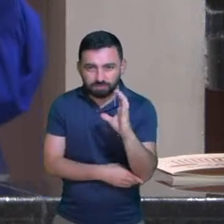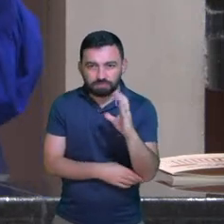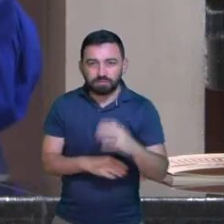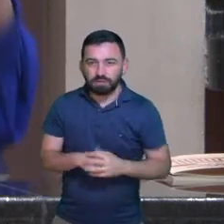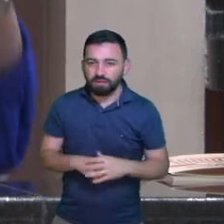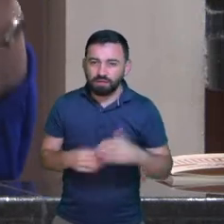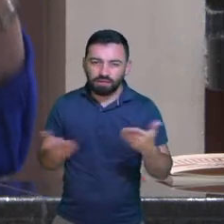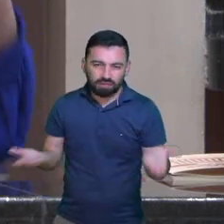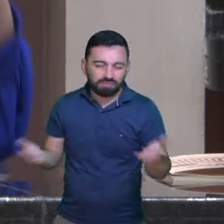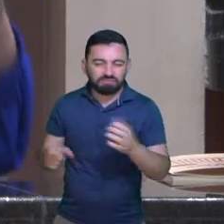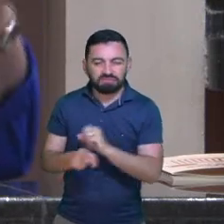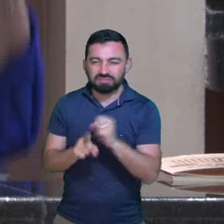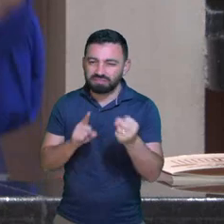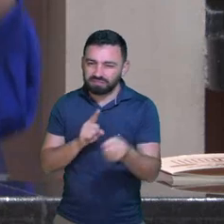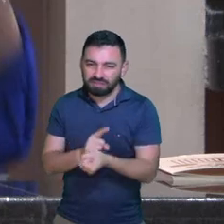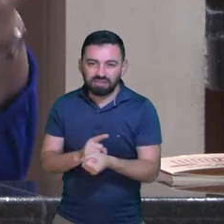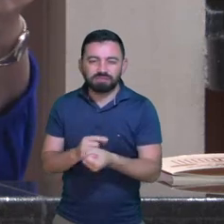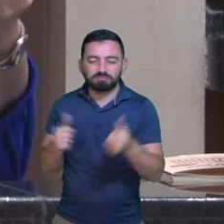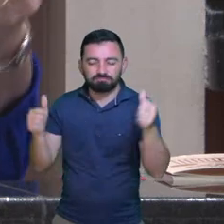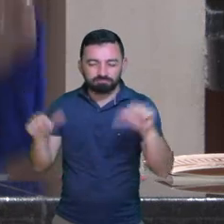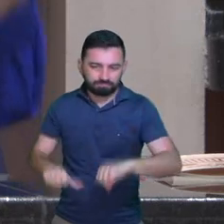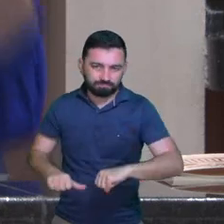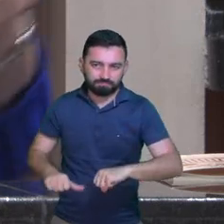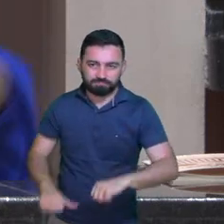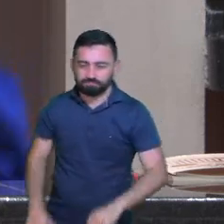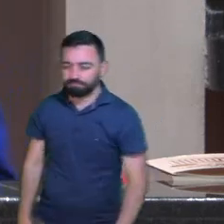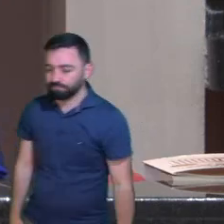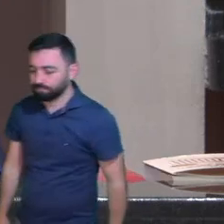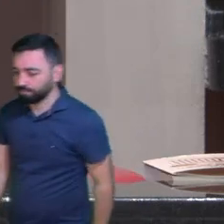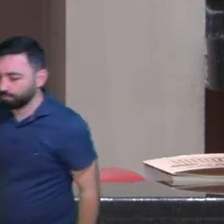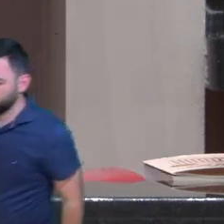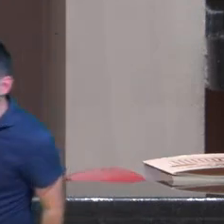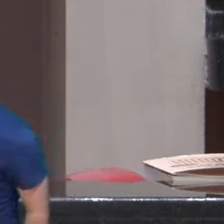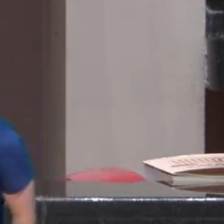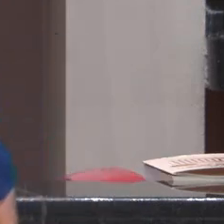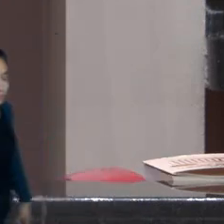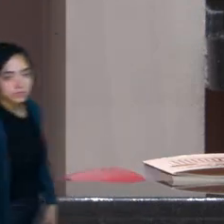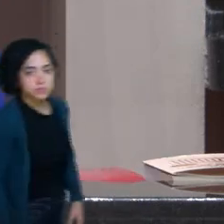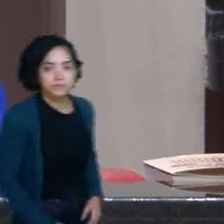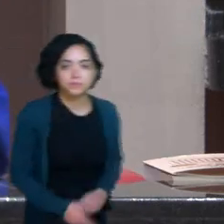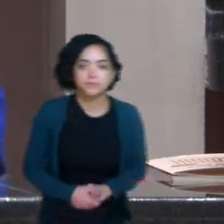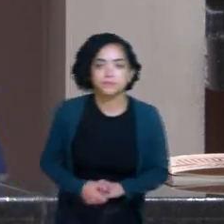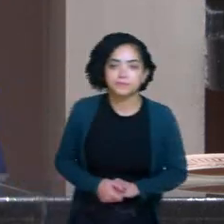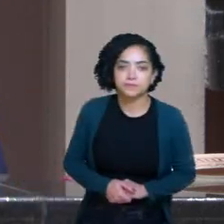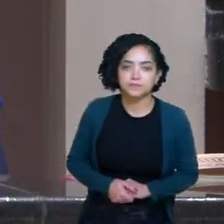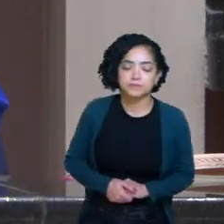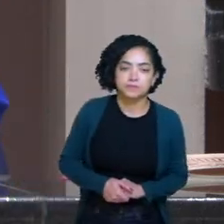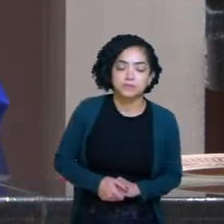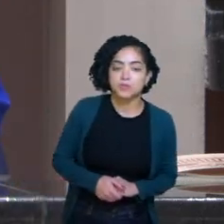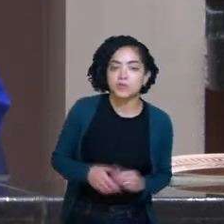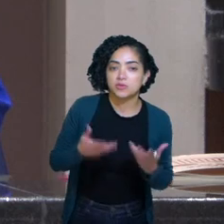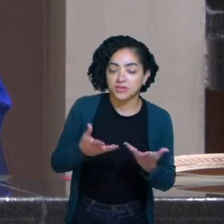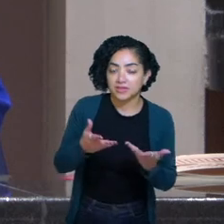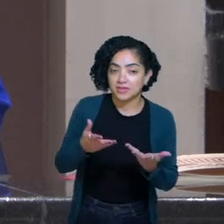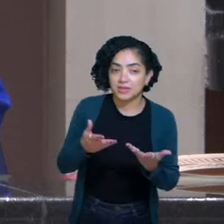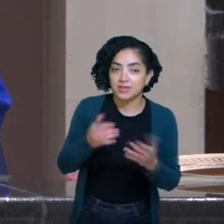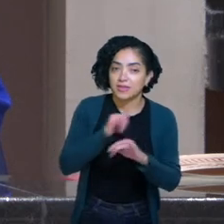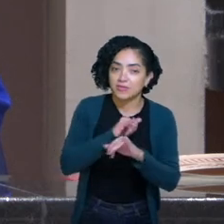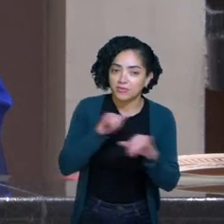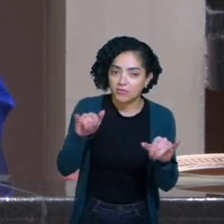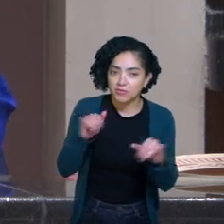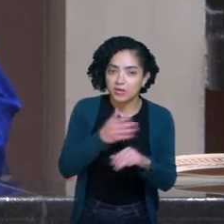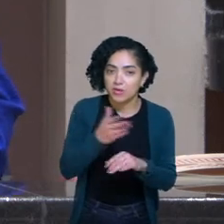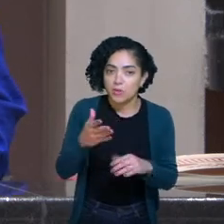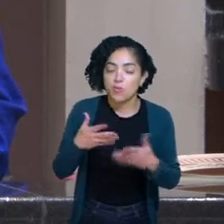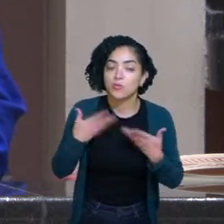é uma sociedade fadada ao fracasso nós não vamos permitir isso então eu queria contar isso para vocês porque é com muita